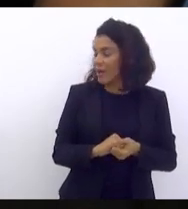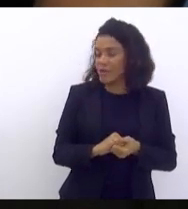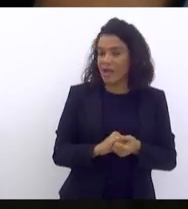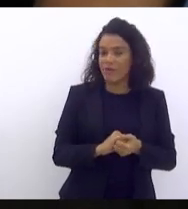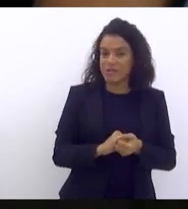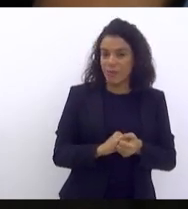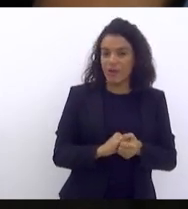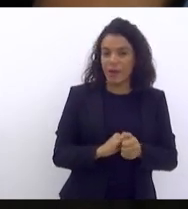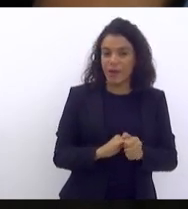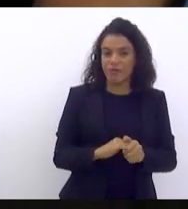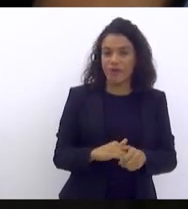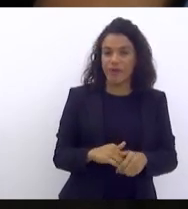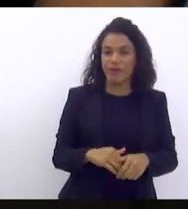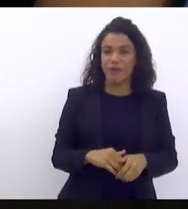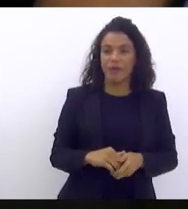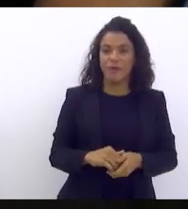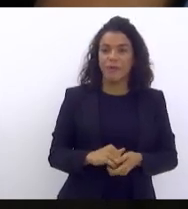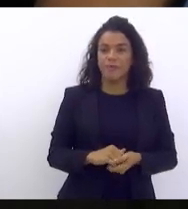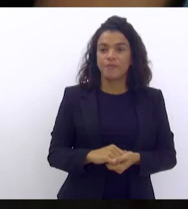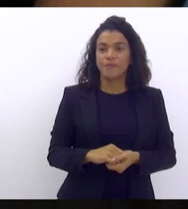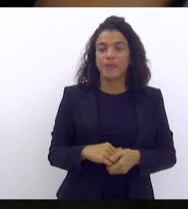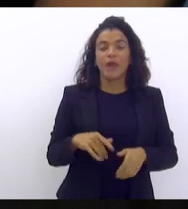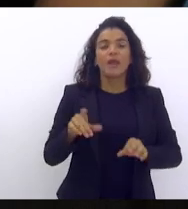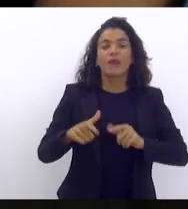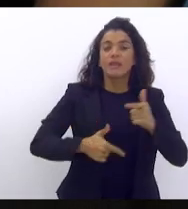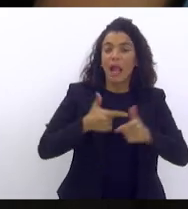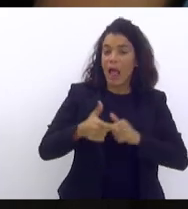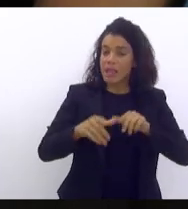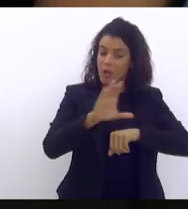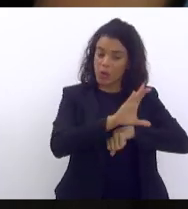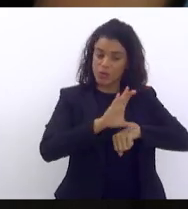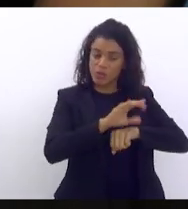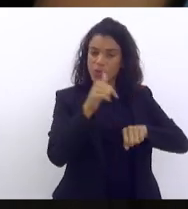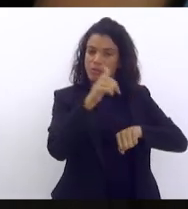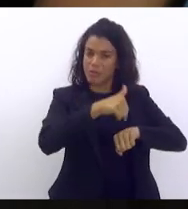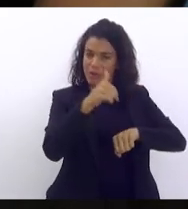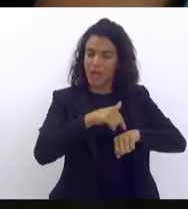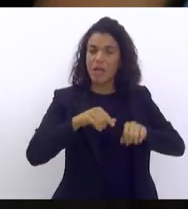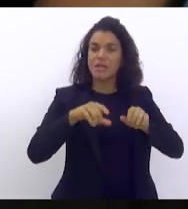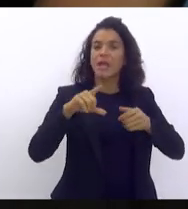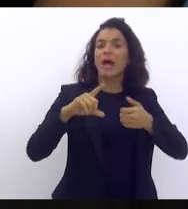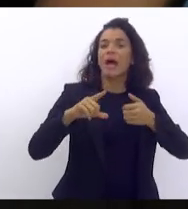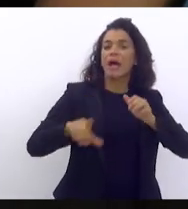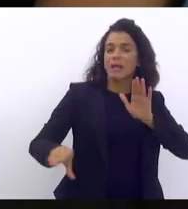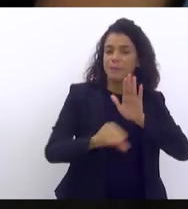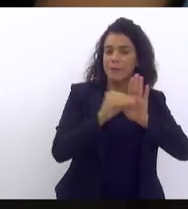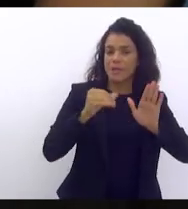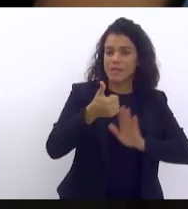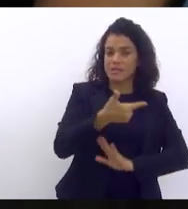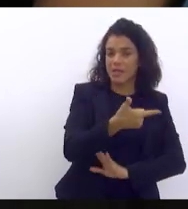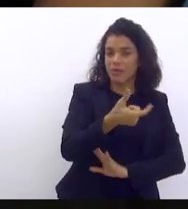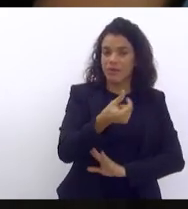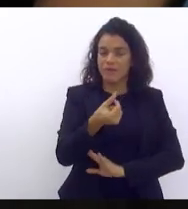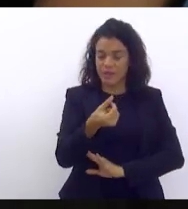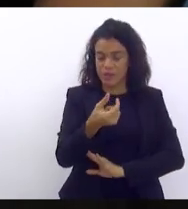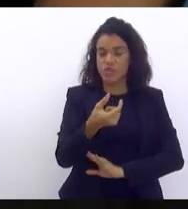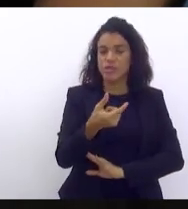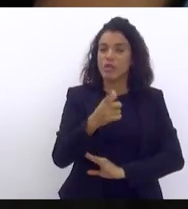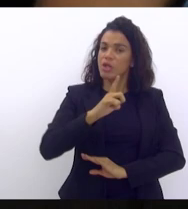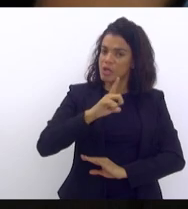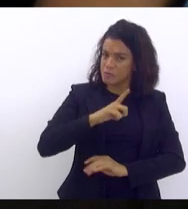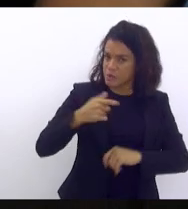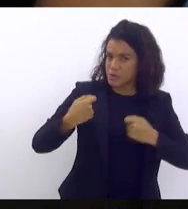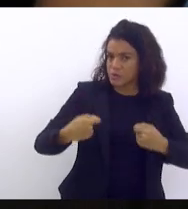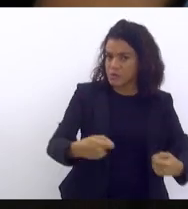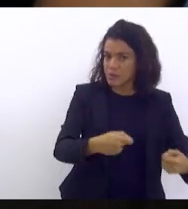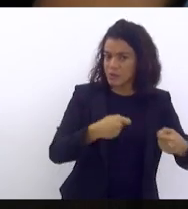saúde, aposentadoria especial. Está lá na Constituição. Está previsto na emenda 120 da Constituição e nós queremos que regulamente, para